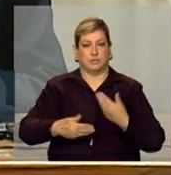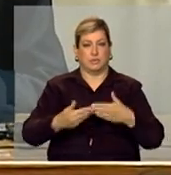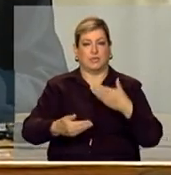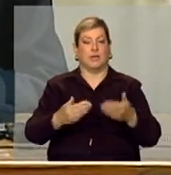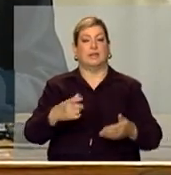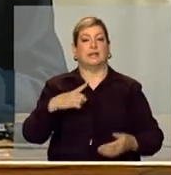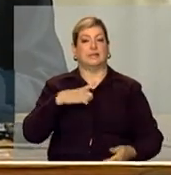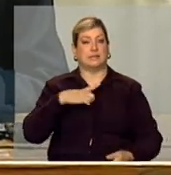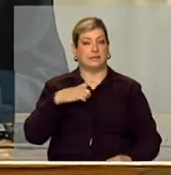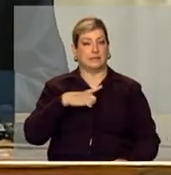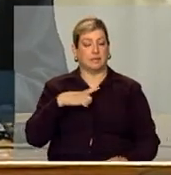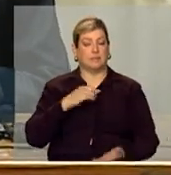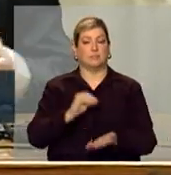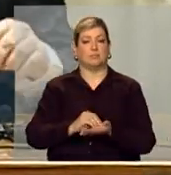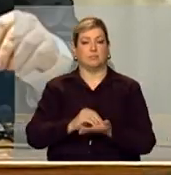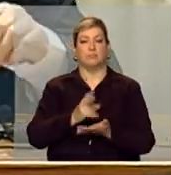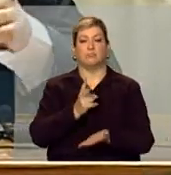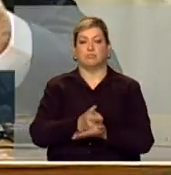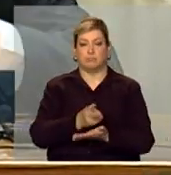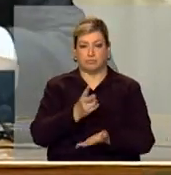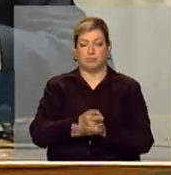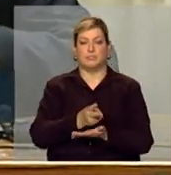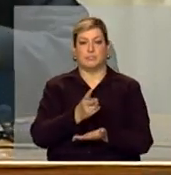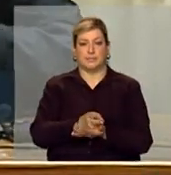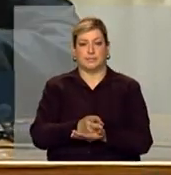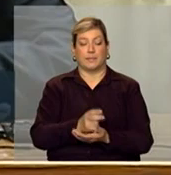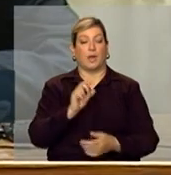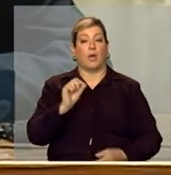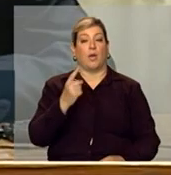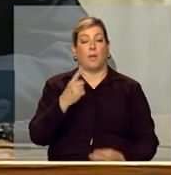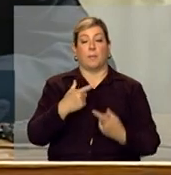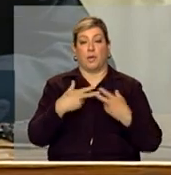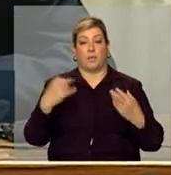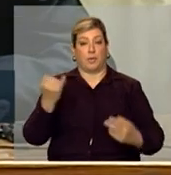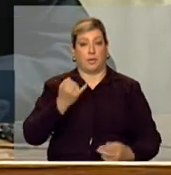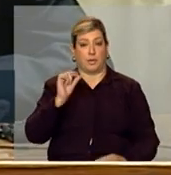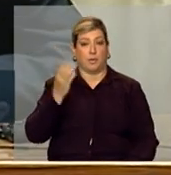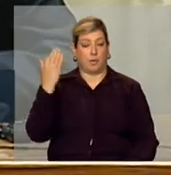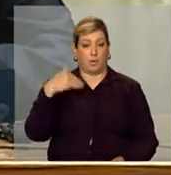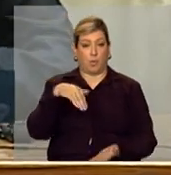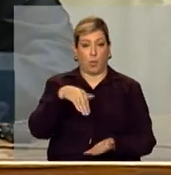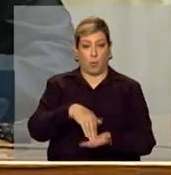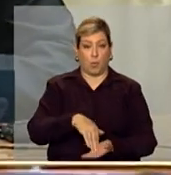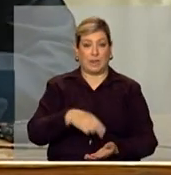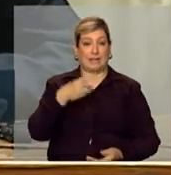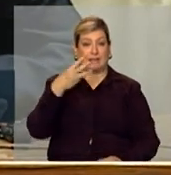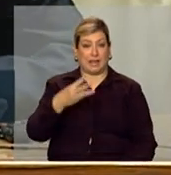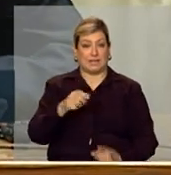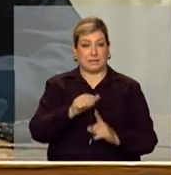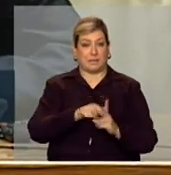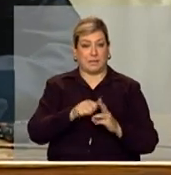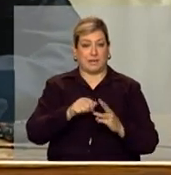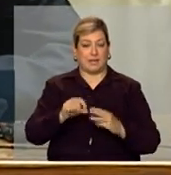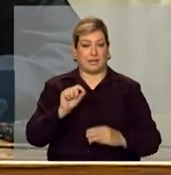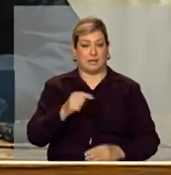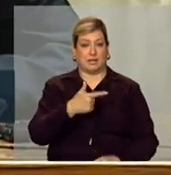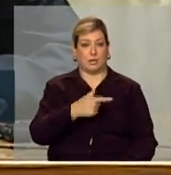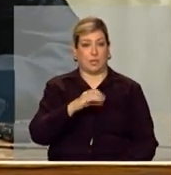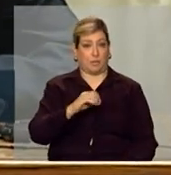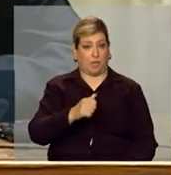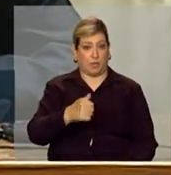está se mantendo uma coisa importante foi que no último trimestre de